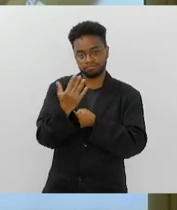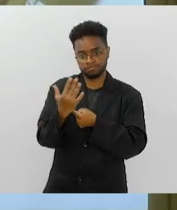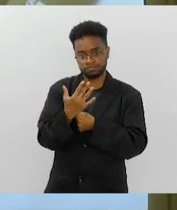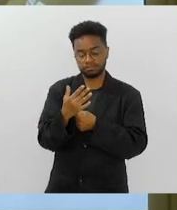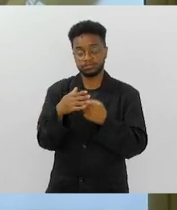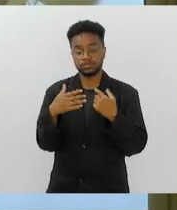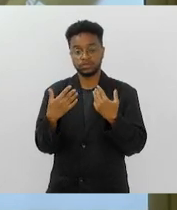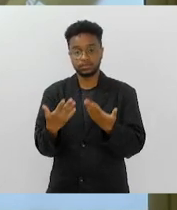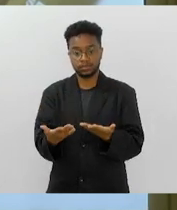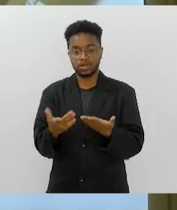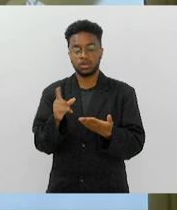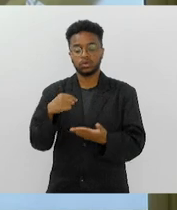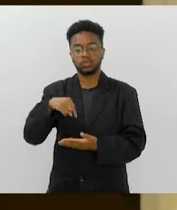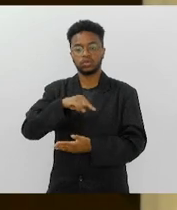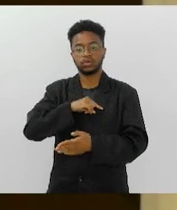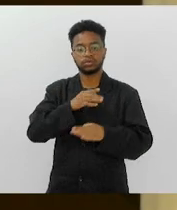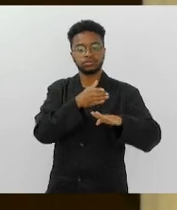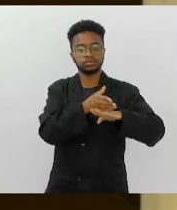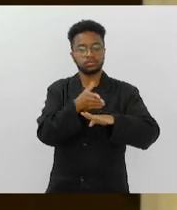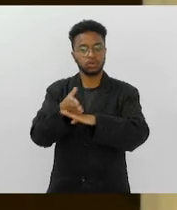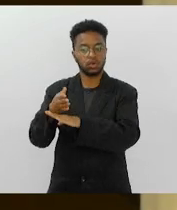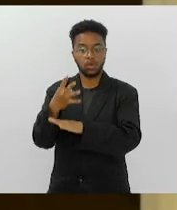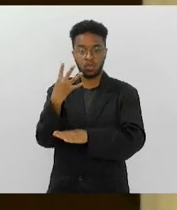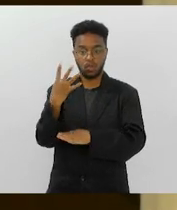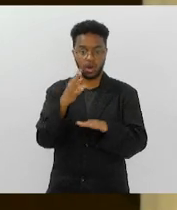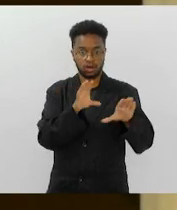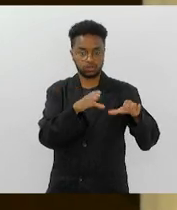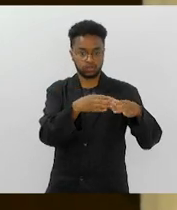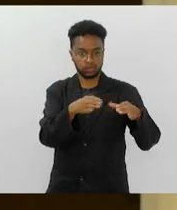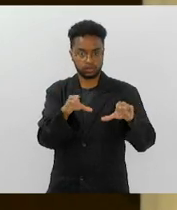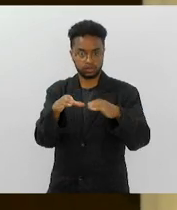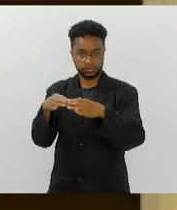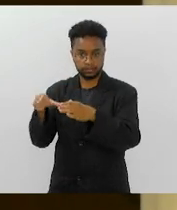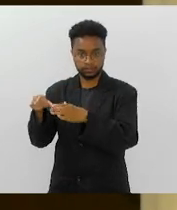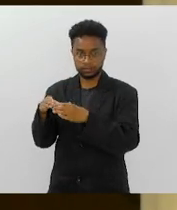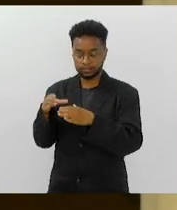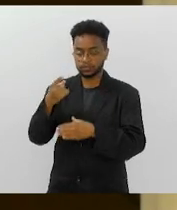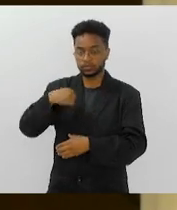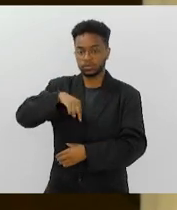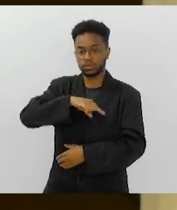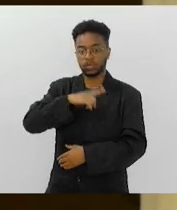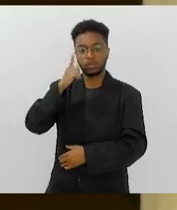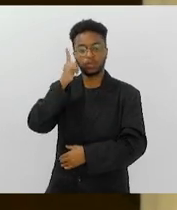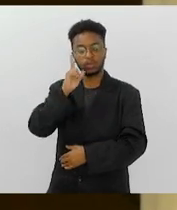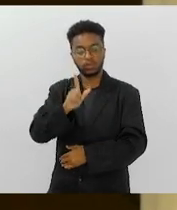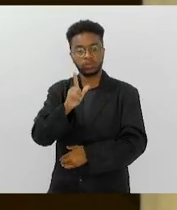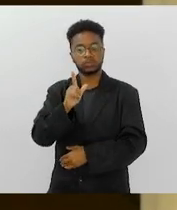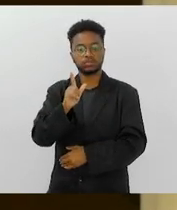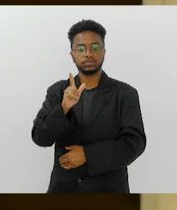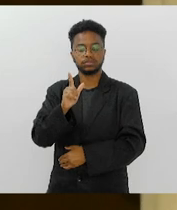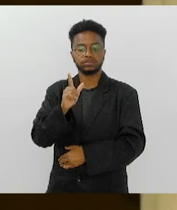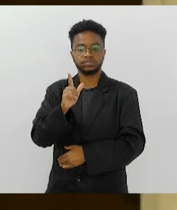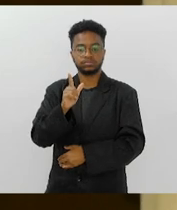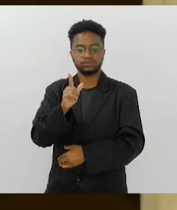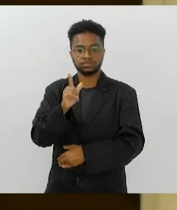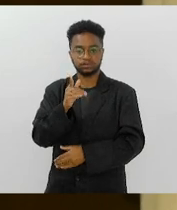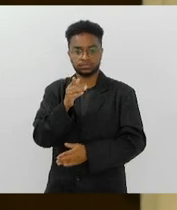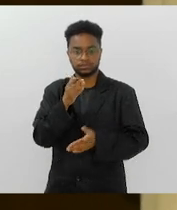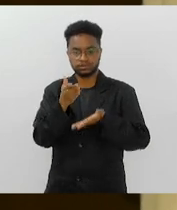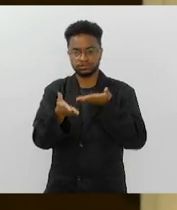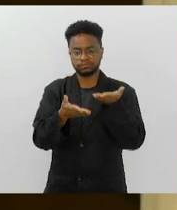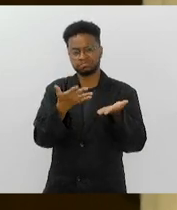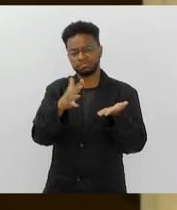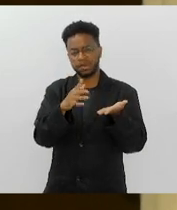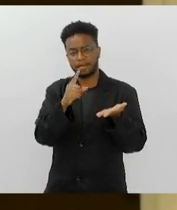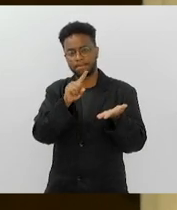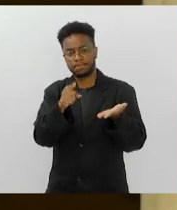já fomos em 4 comunidades, onde nós atendemos em uma mais de 1.000 pessoas, em